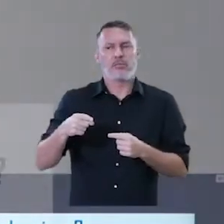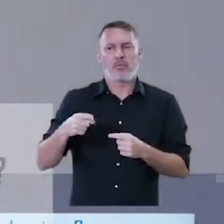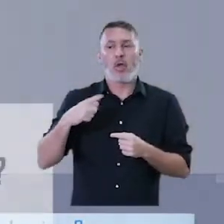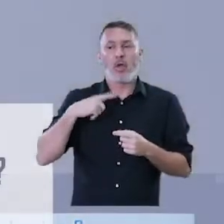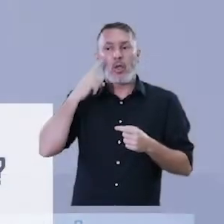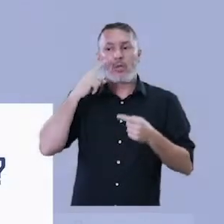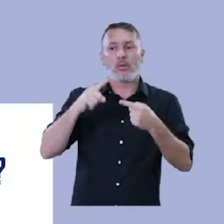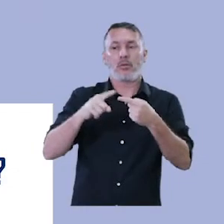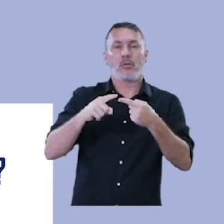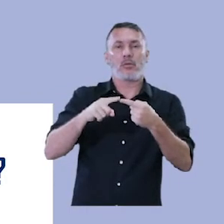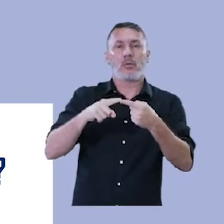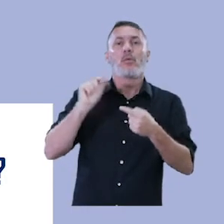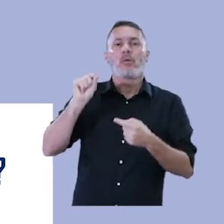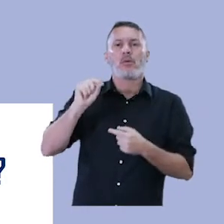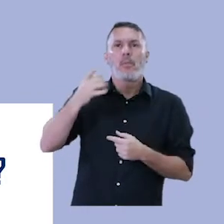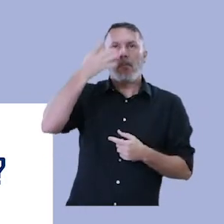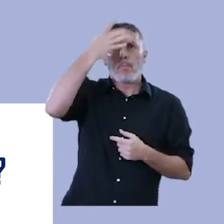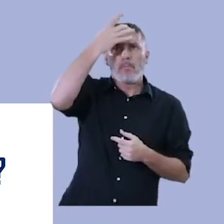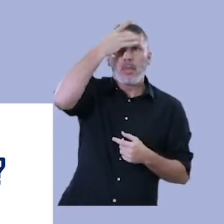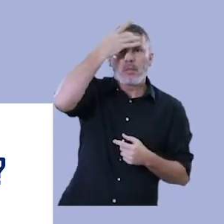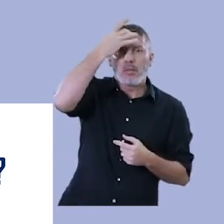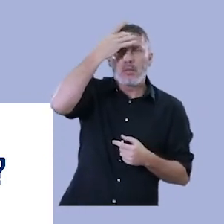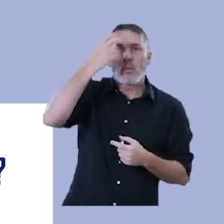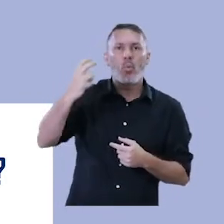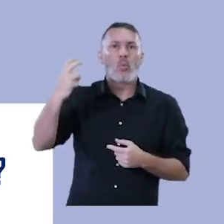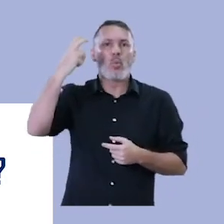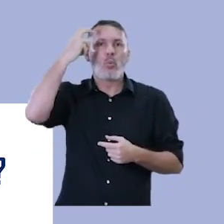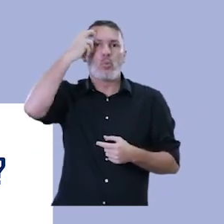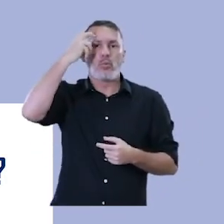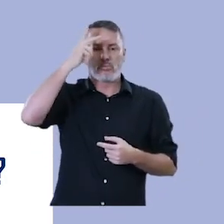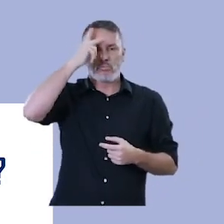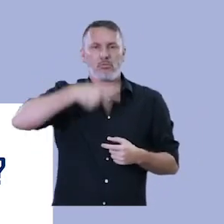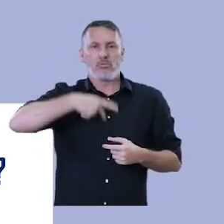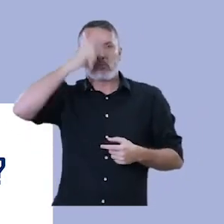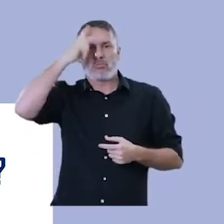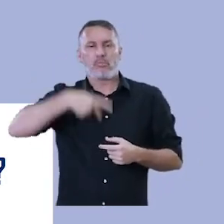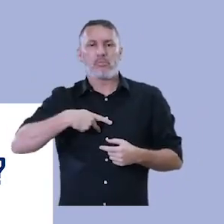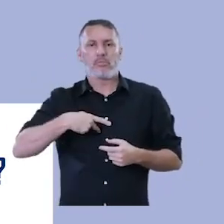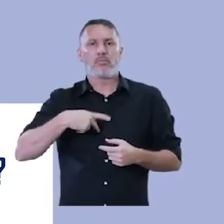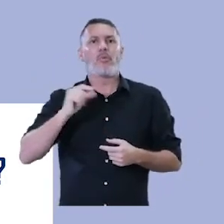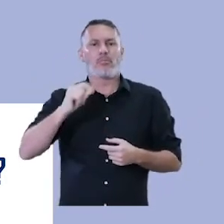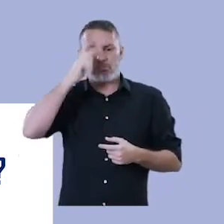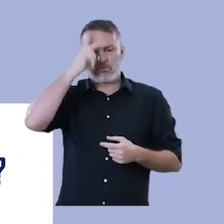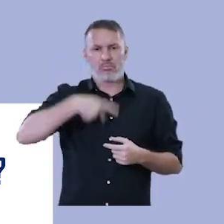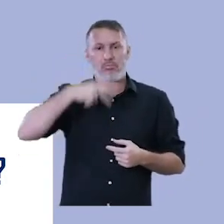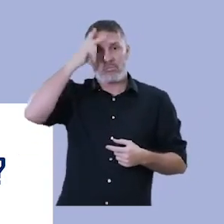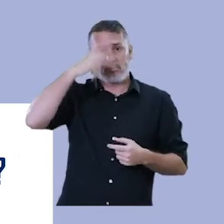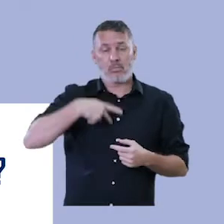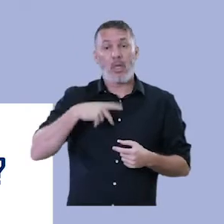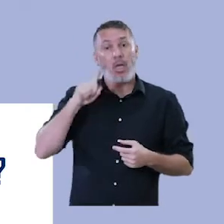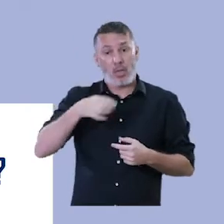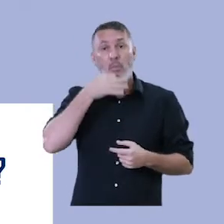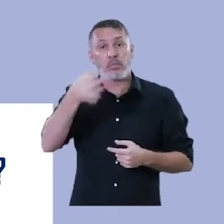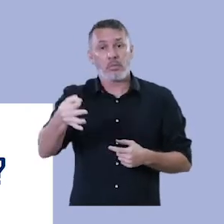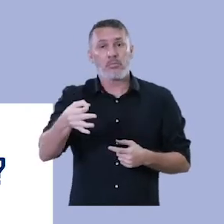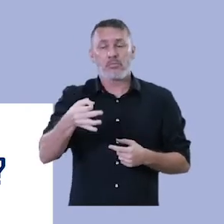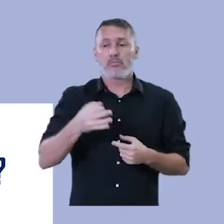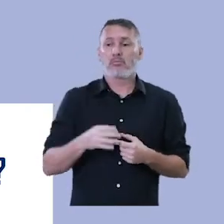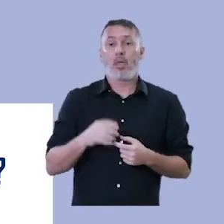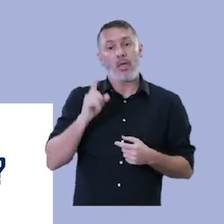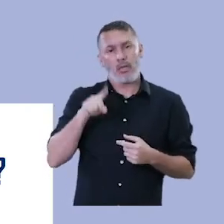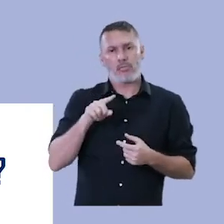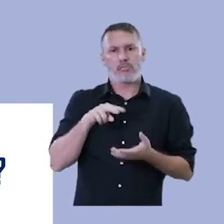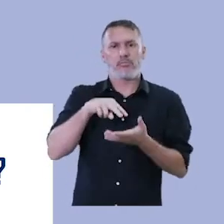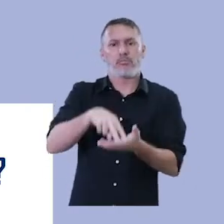Não, olha só. Mentalidade ou cultura individualista. Cultura individualista, palavra com juízo de